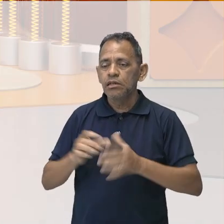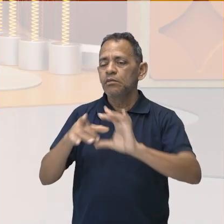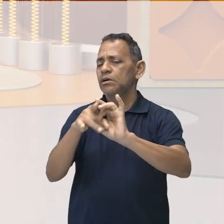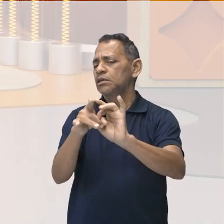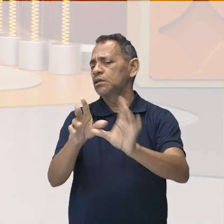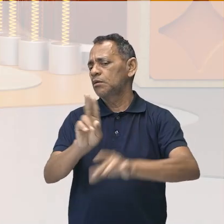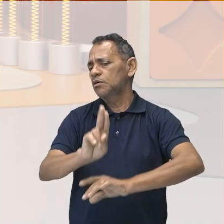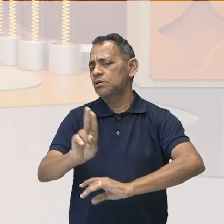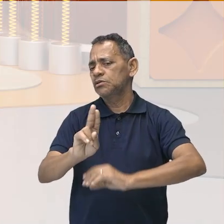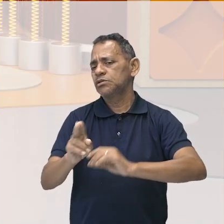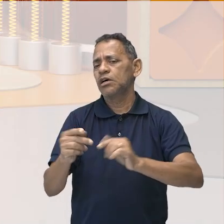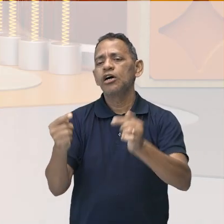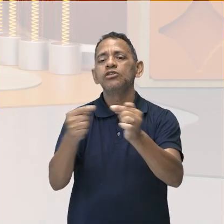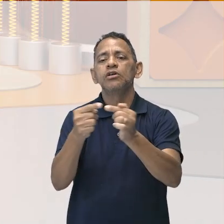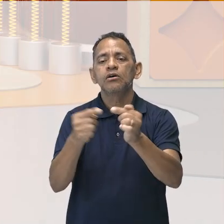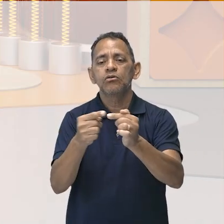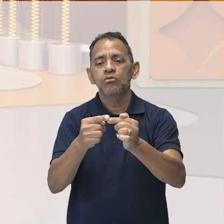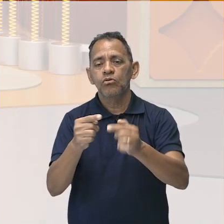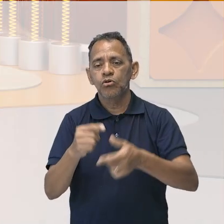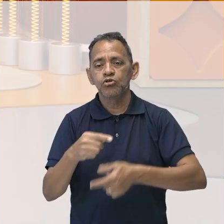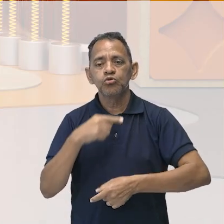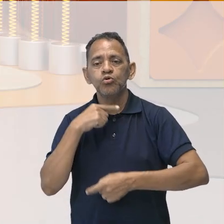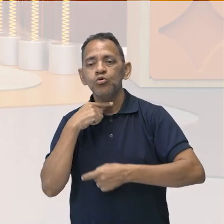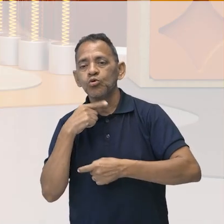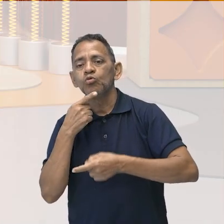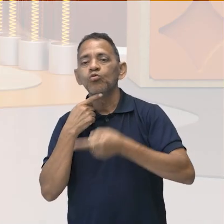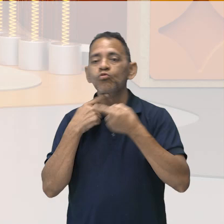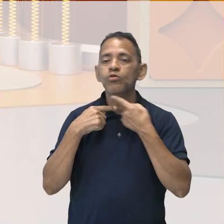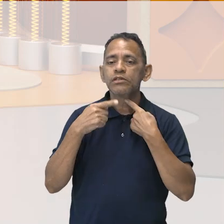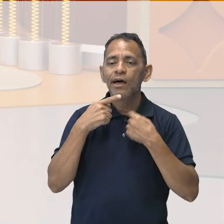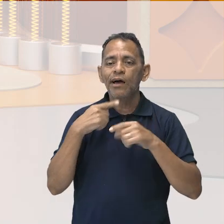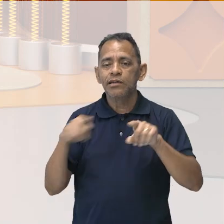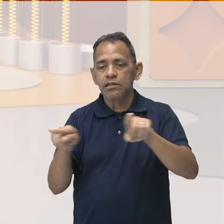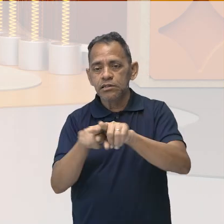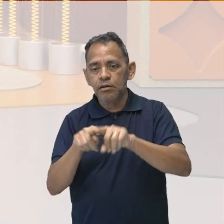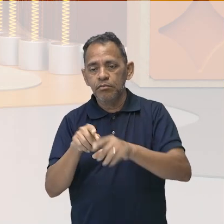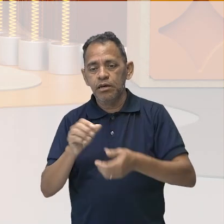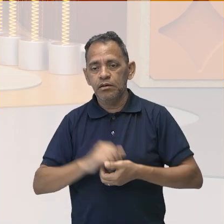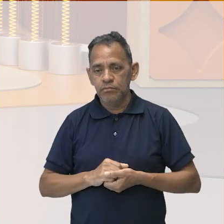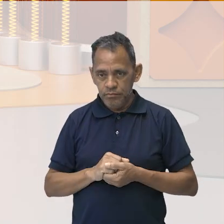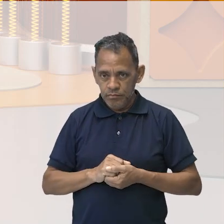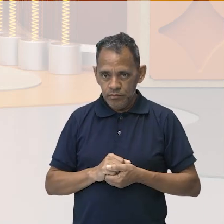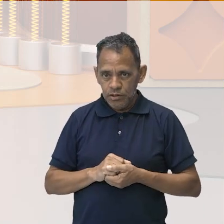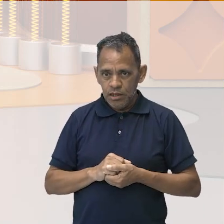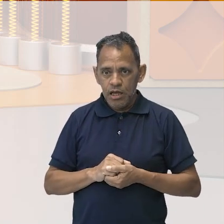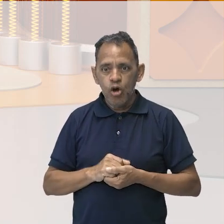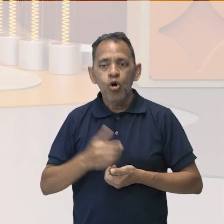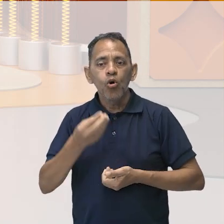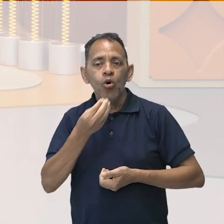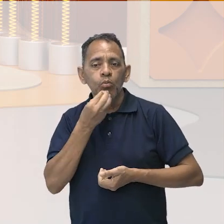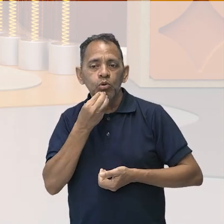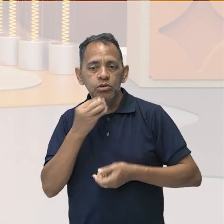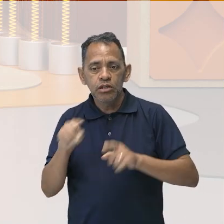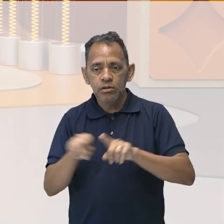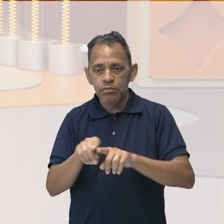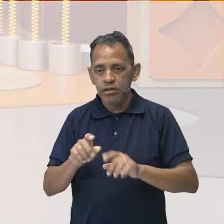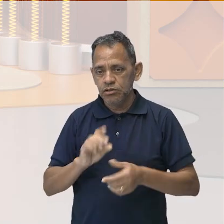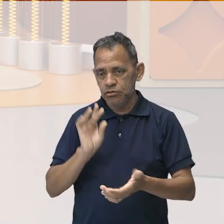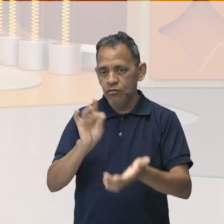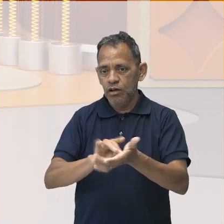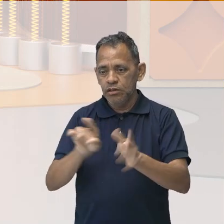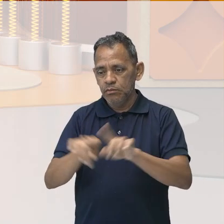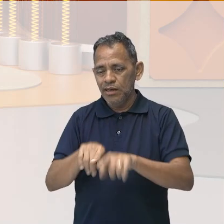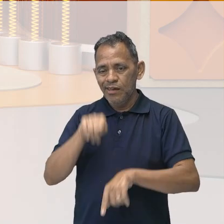né, conforme ali a vontade e a demanda que acaba surgindo, uma vez, né, que acabam sendo os